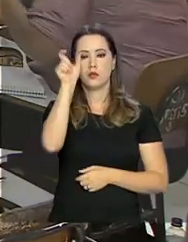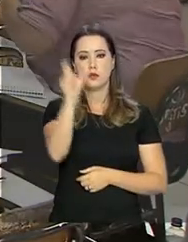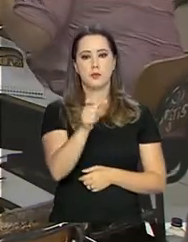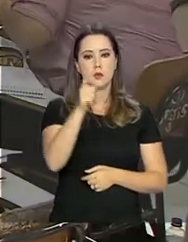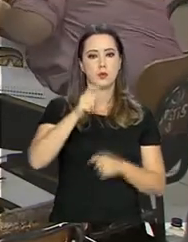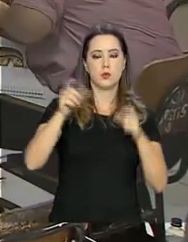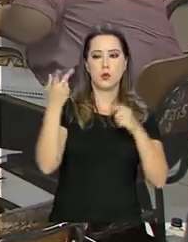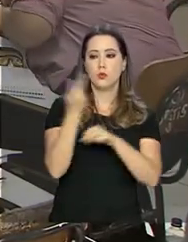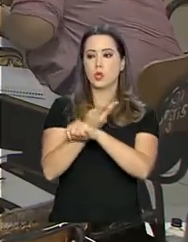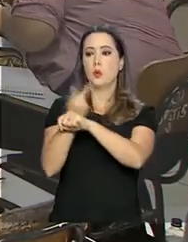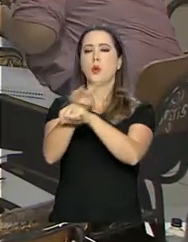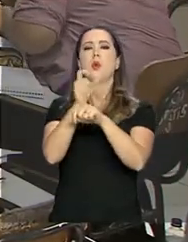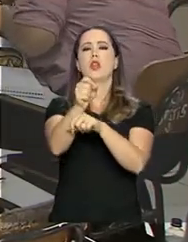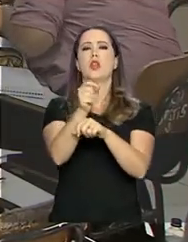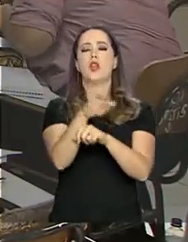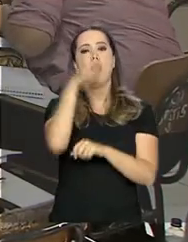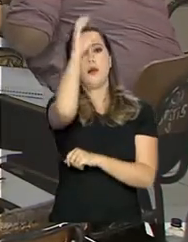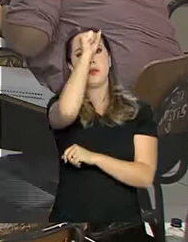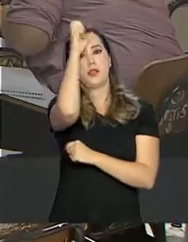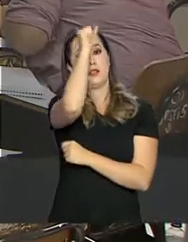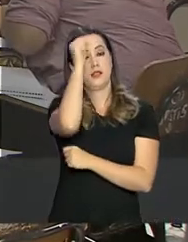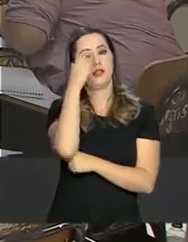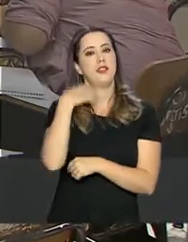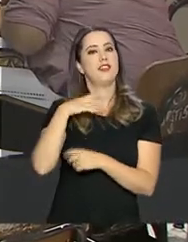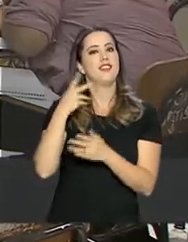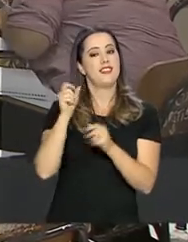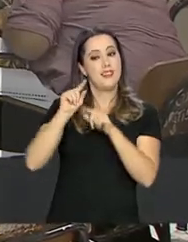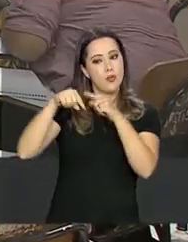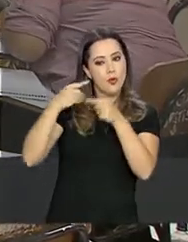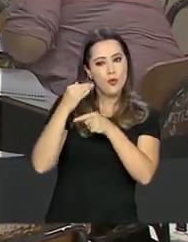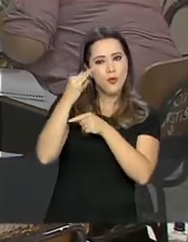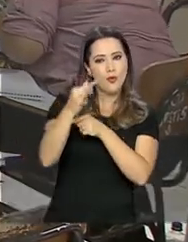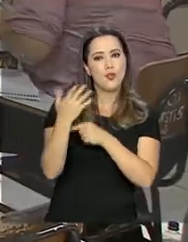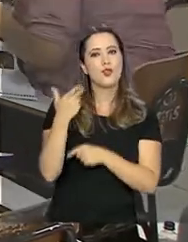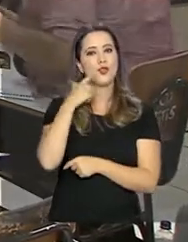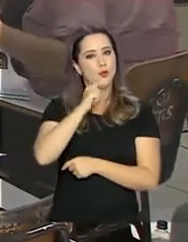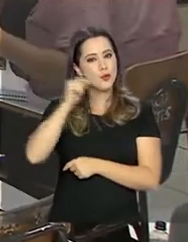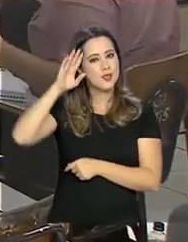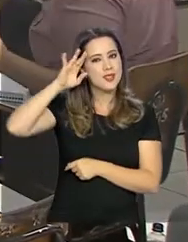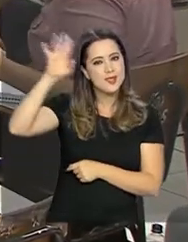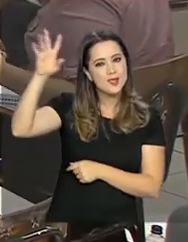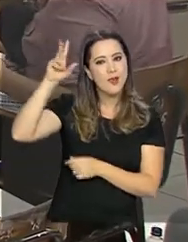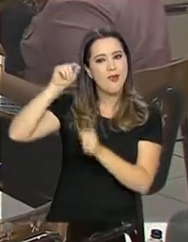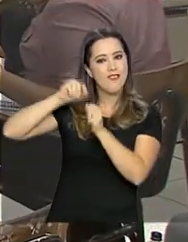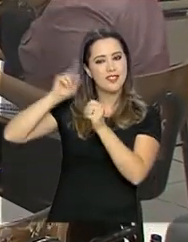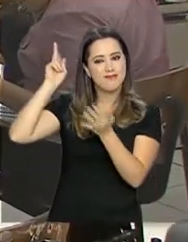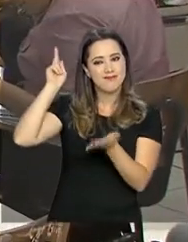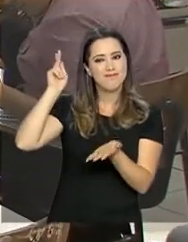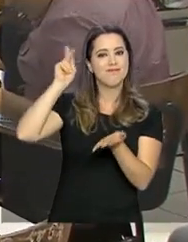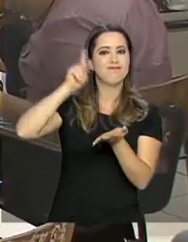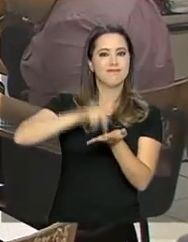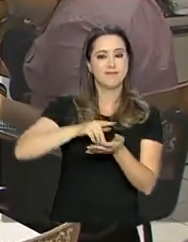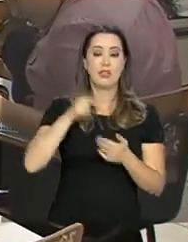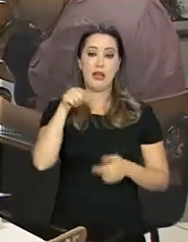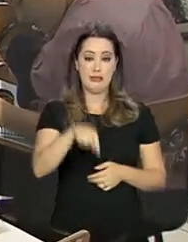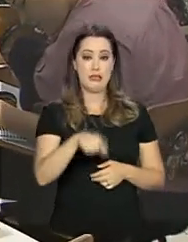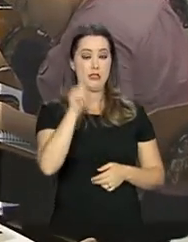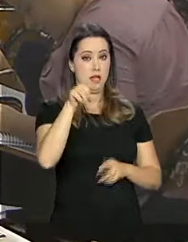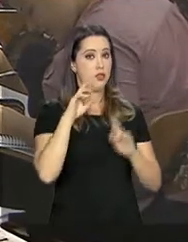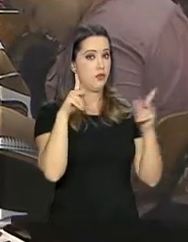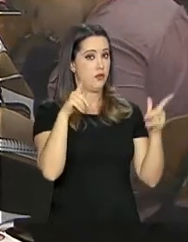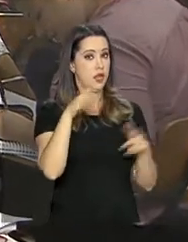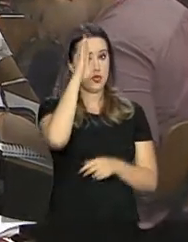está atrás de construir conhecimento e realizar sonhos. Mas aqui tem um diferencial. As aulas são gratuitas,